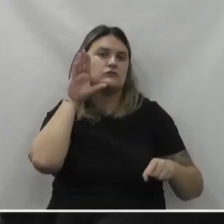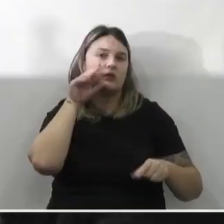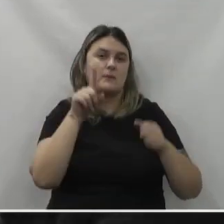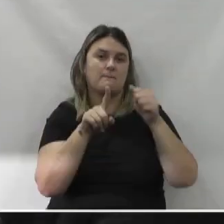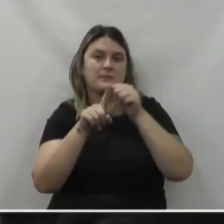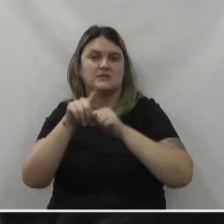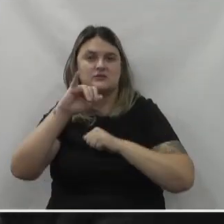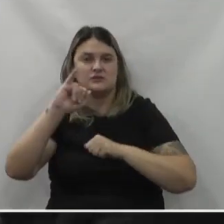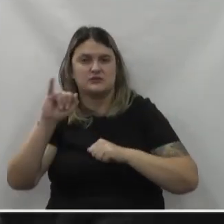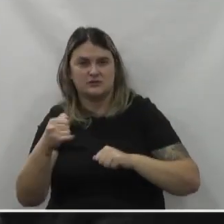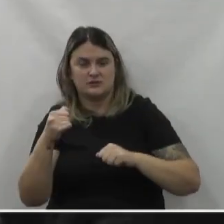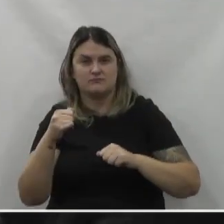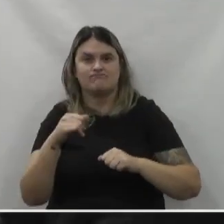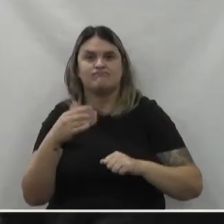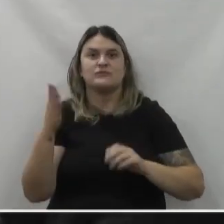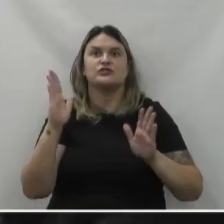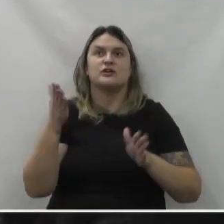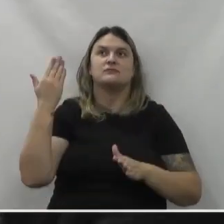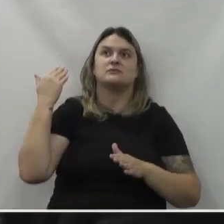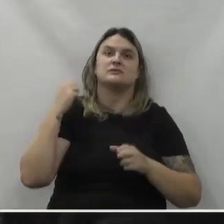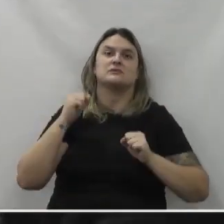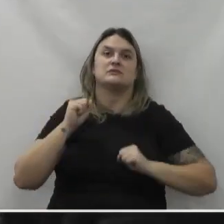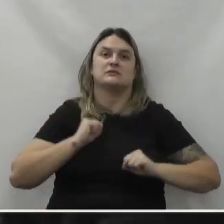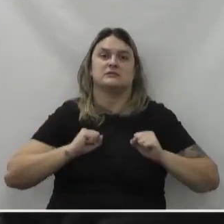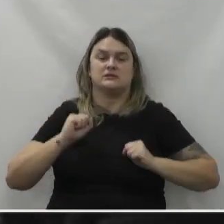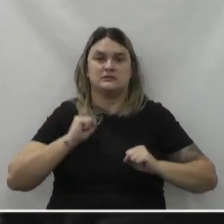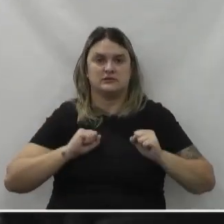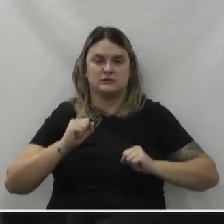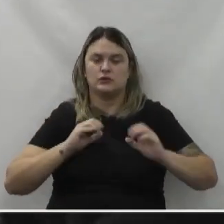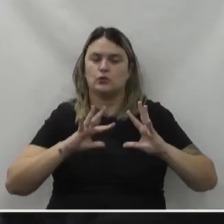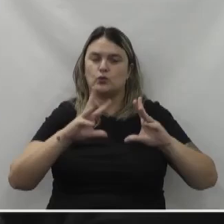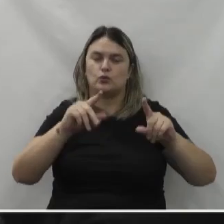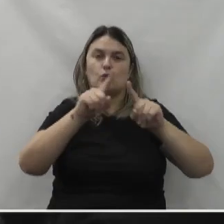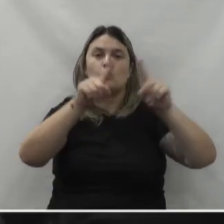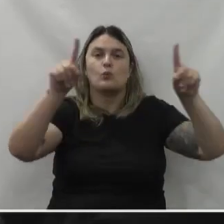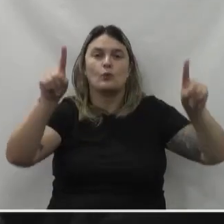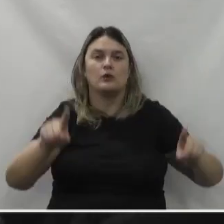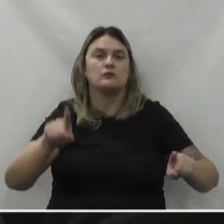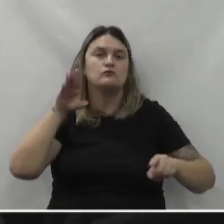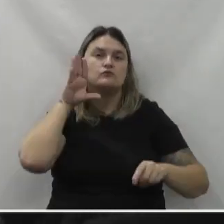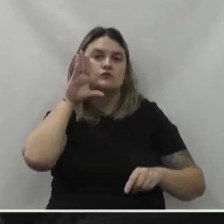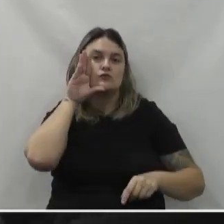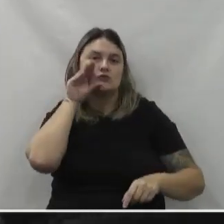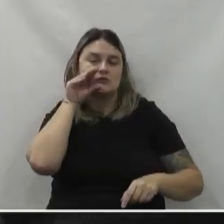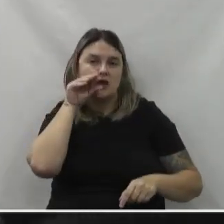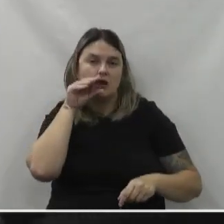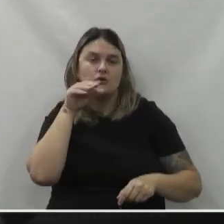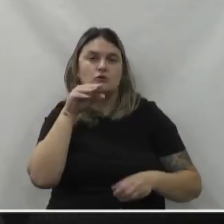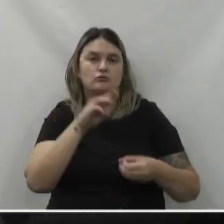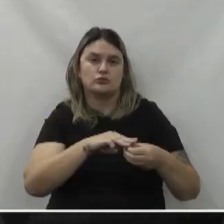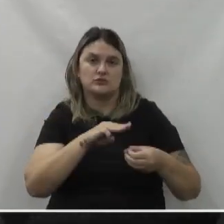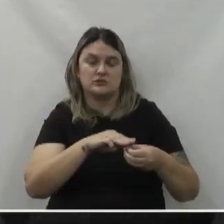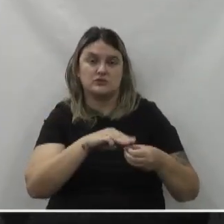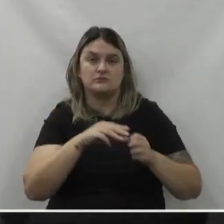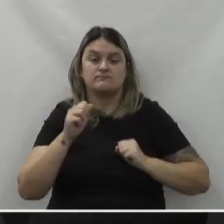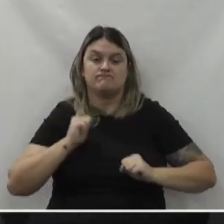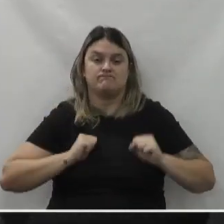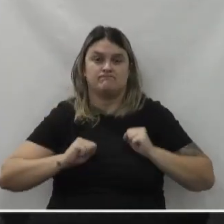um anseio antigo, né, de toda a classe dos servidores públicos municipais, e